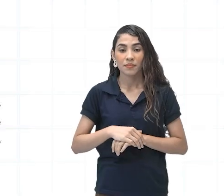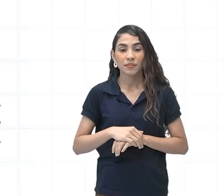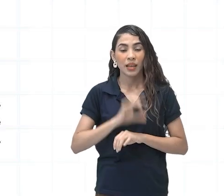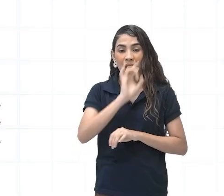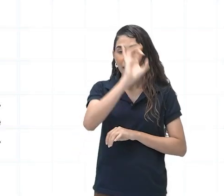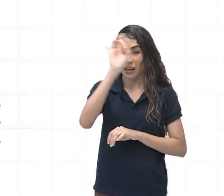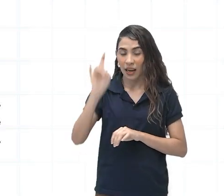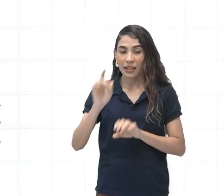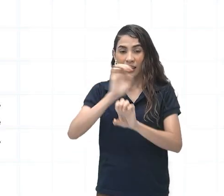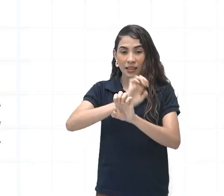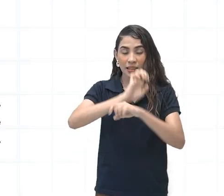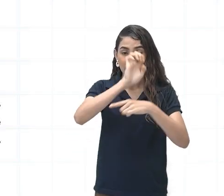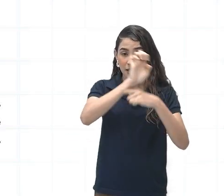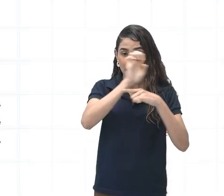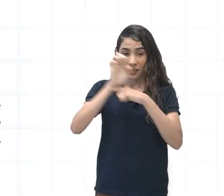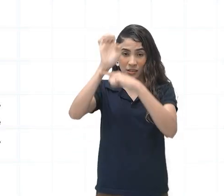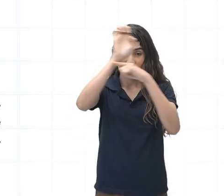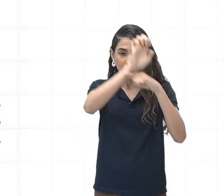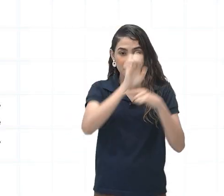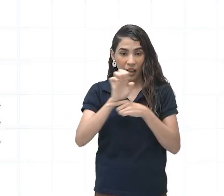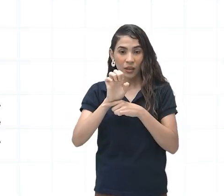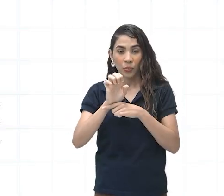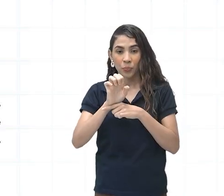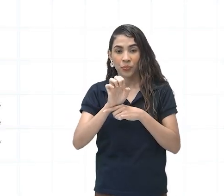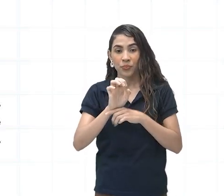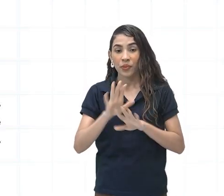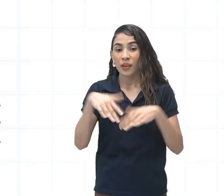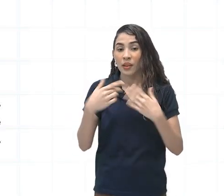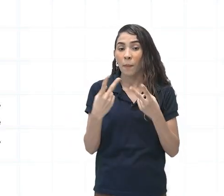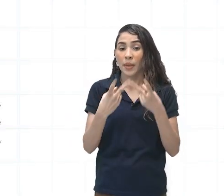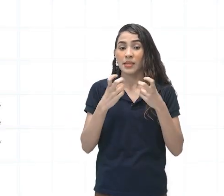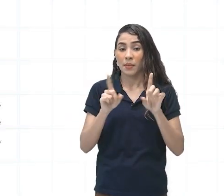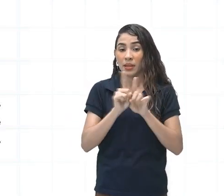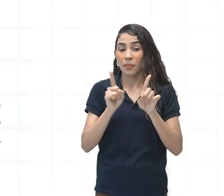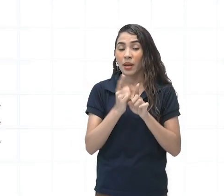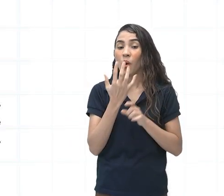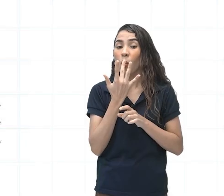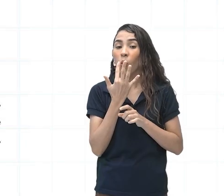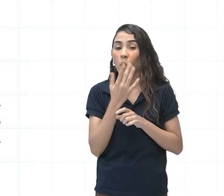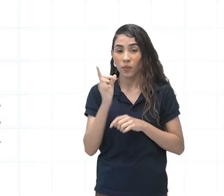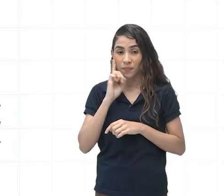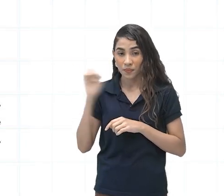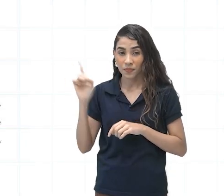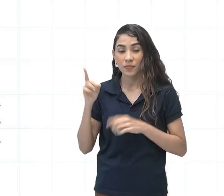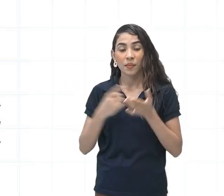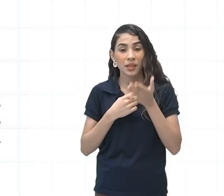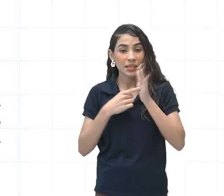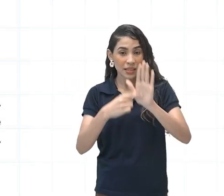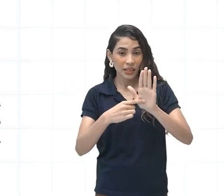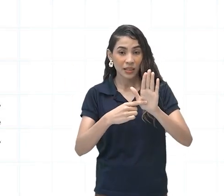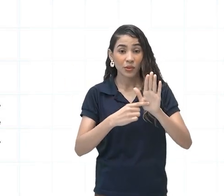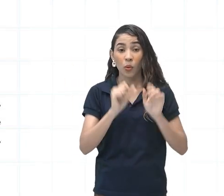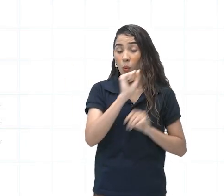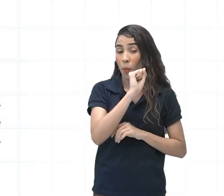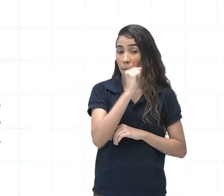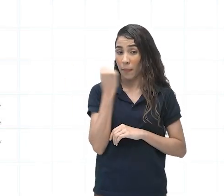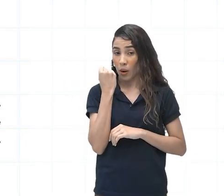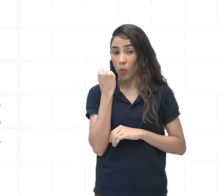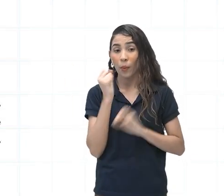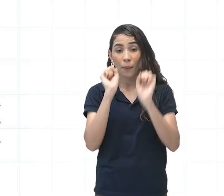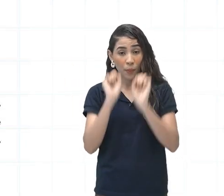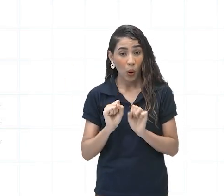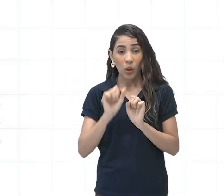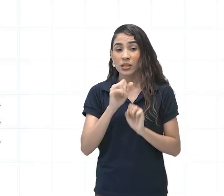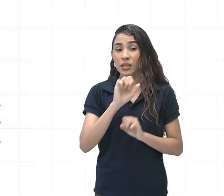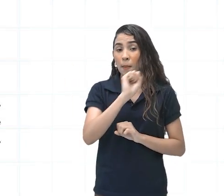longo de todo o nosso país, em toda a sua extensão. E notem aí as cores, mostrando aí que o nosso pão pode ser